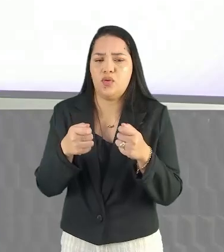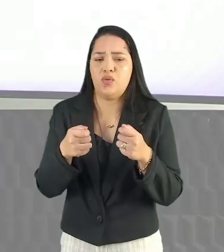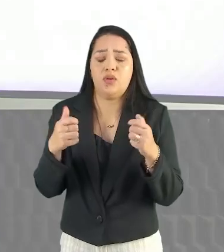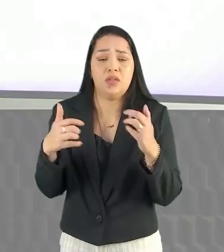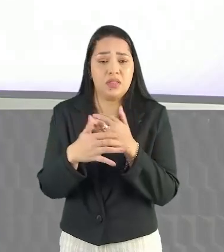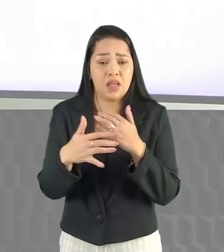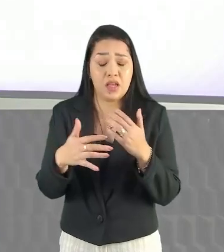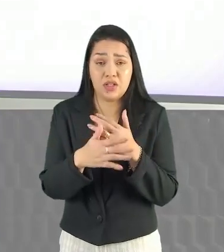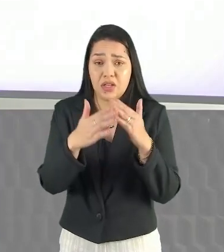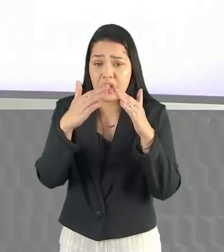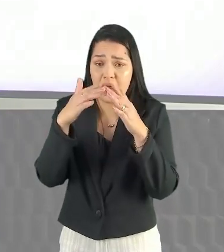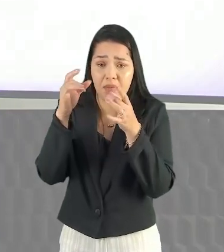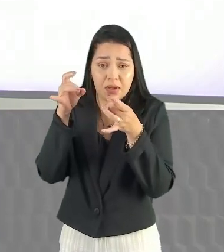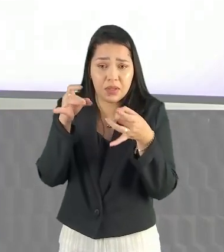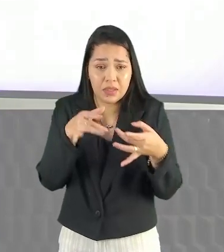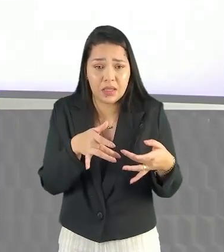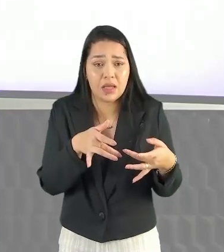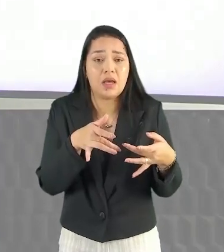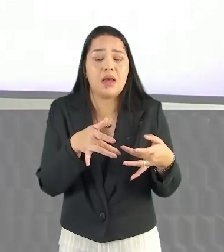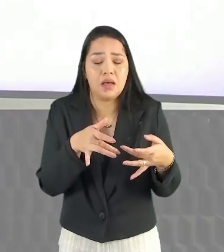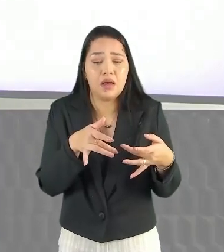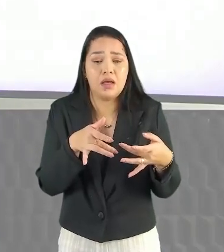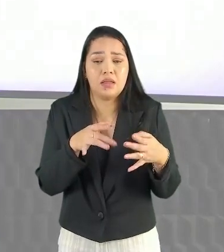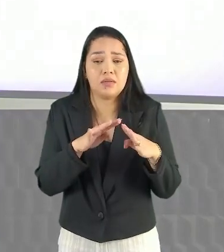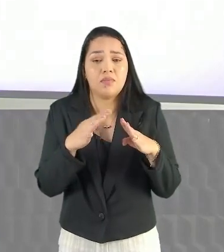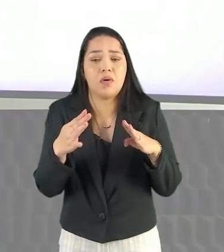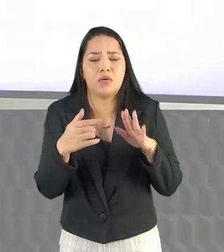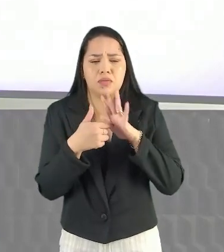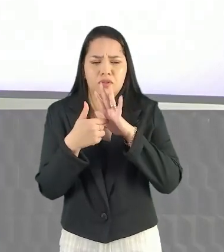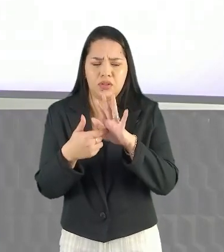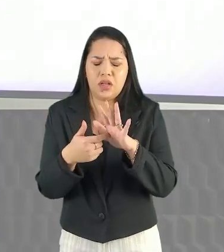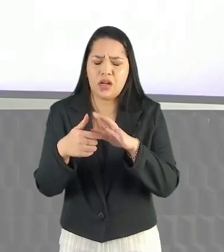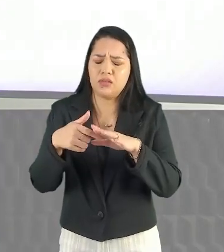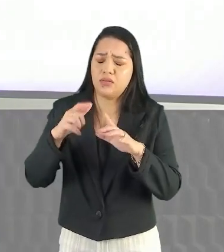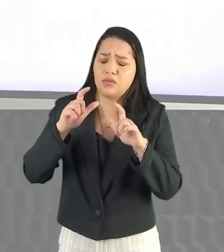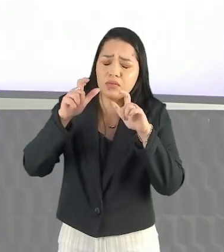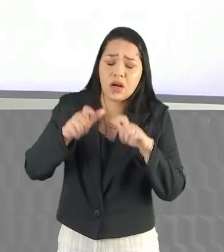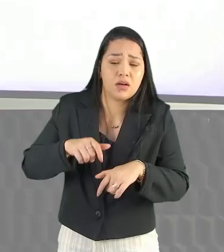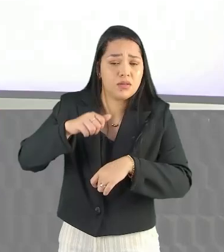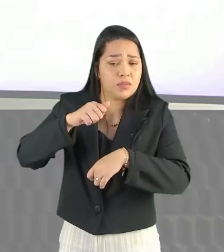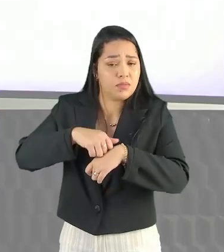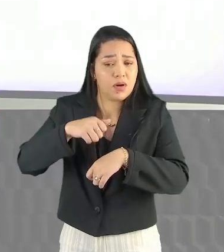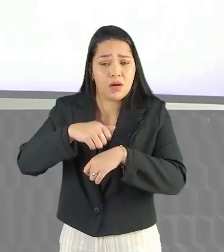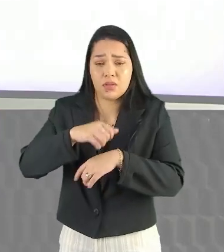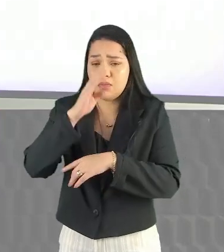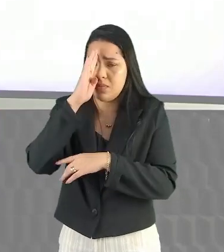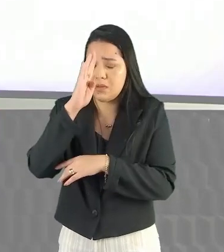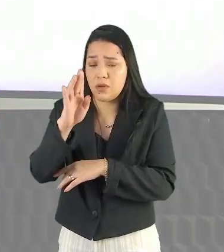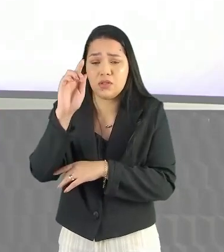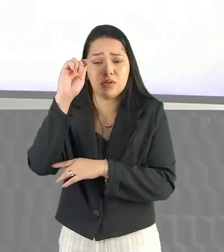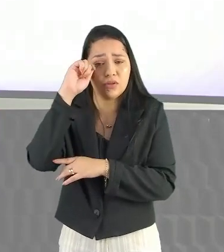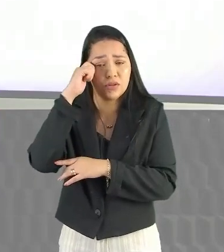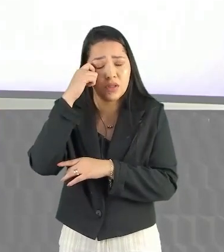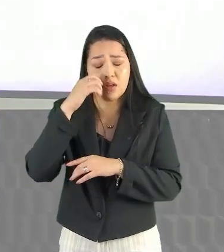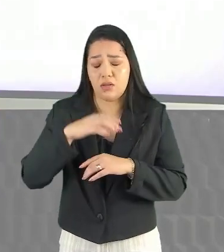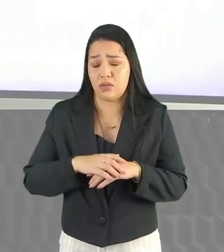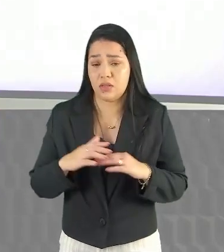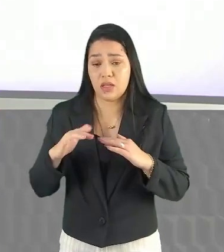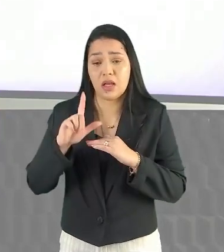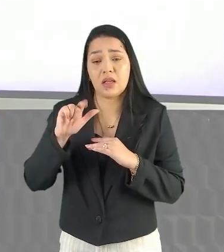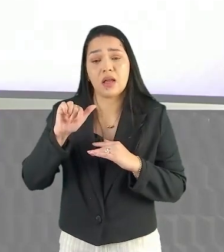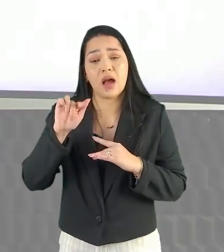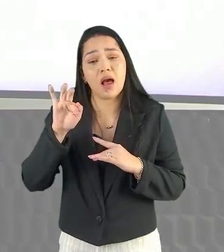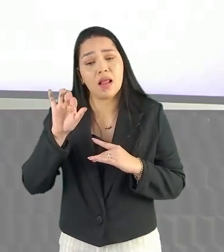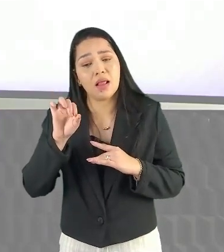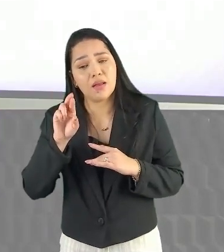Casas abandonadas, com tábuas em janelas e portas, dominaram a paisagem dos bairros pobres, principalmente negros. Na Califórnia também